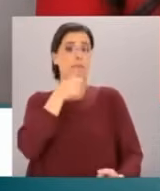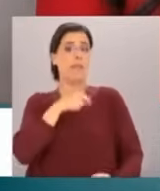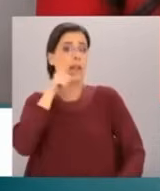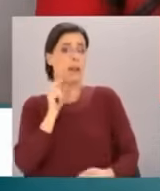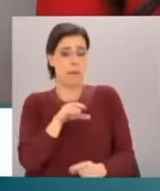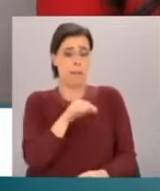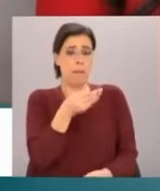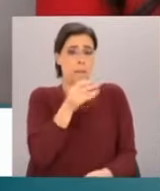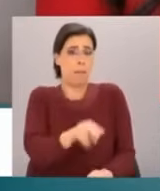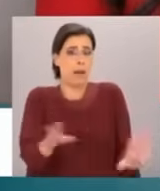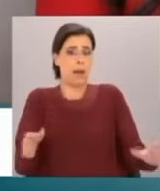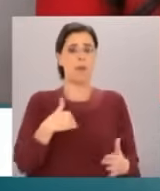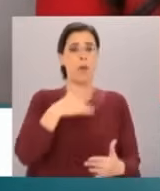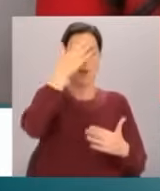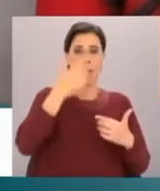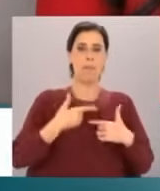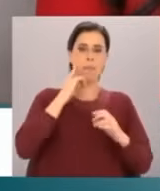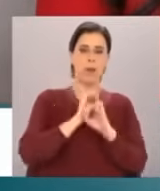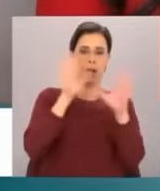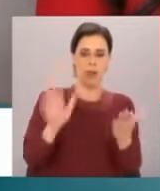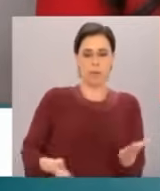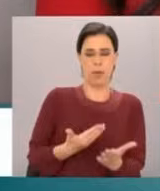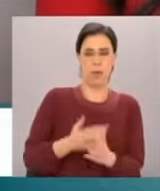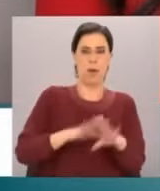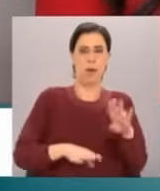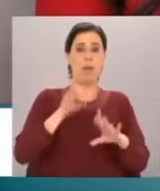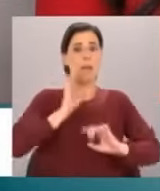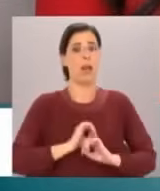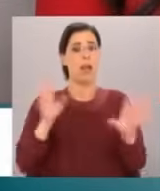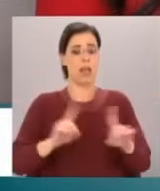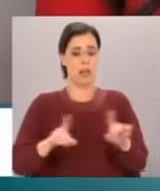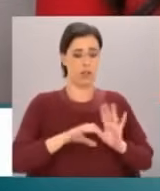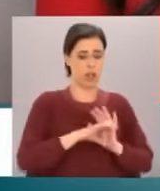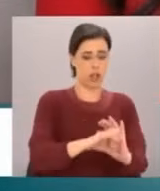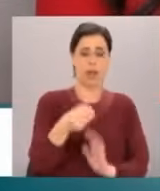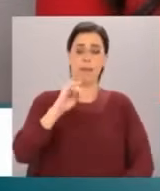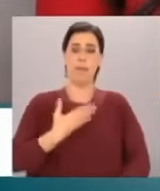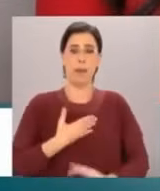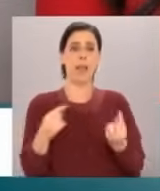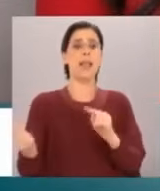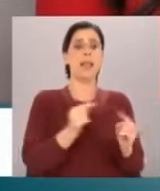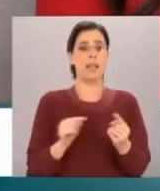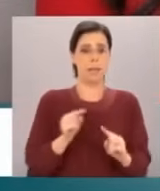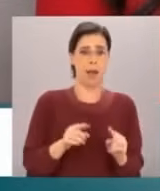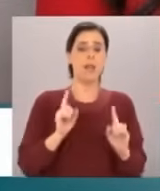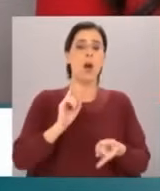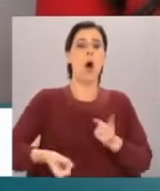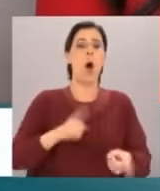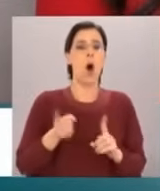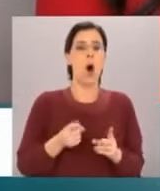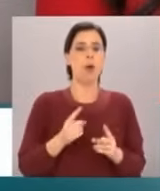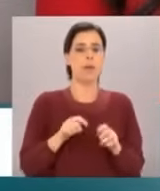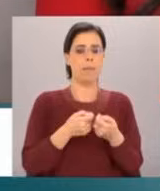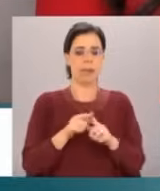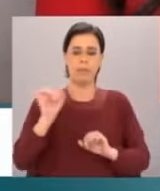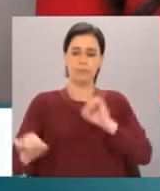surreal e o quanto é importante eu acho que nós temos ser com as propostas que fazemos ficou Clara a diferença do chega para o PSD no debate que tiver e aquilo que têm sido